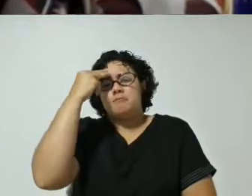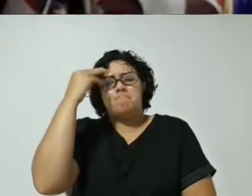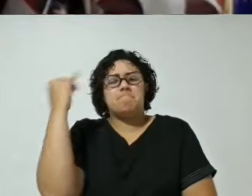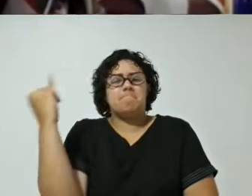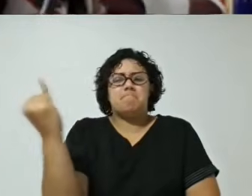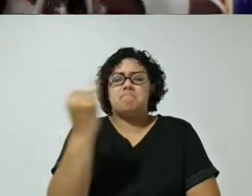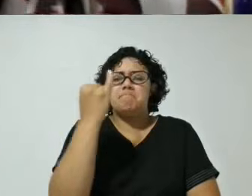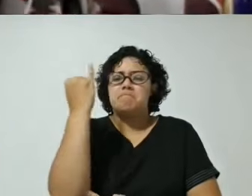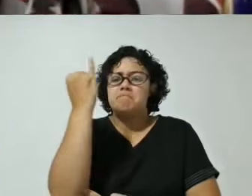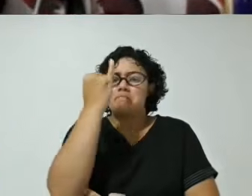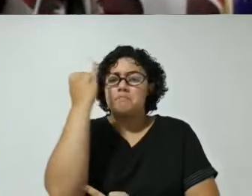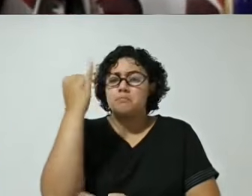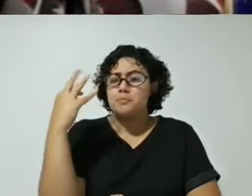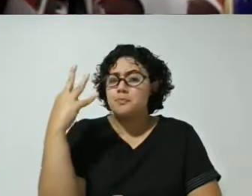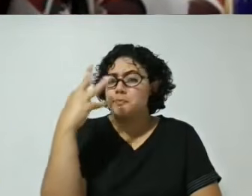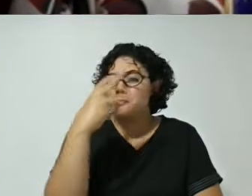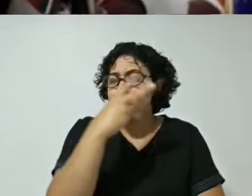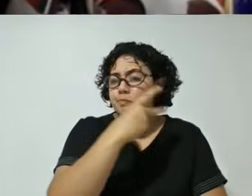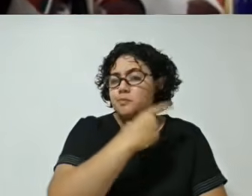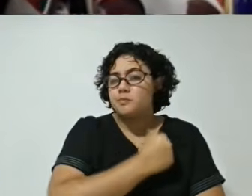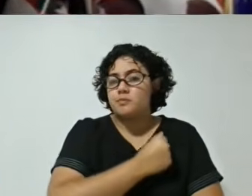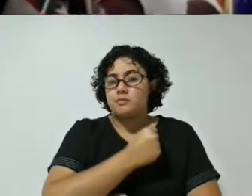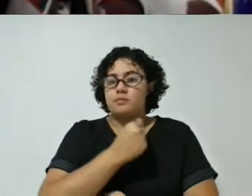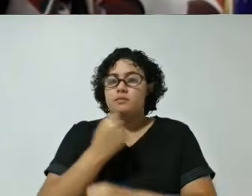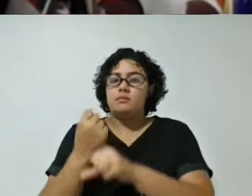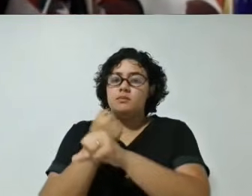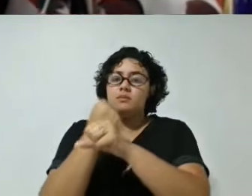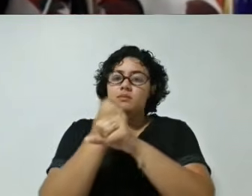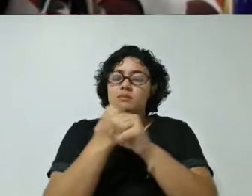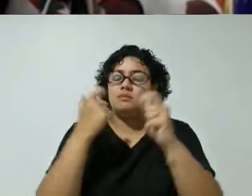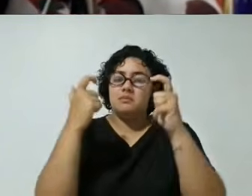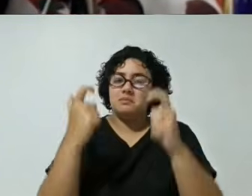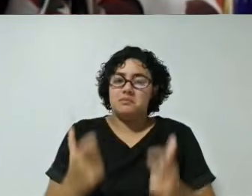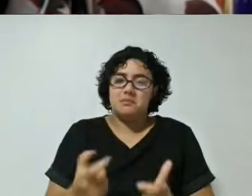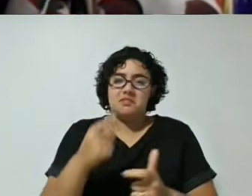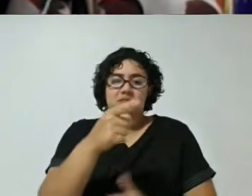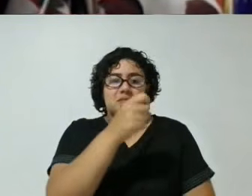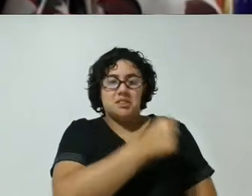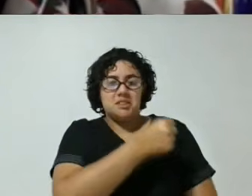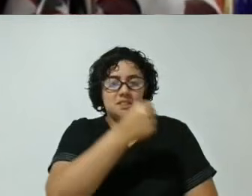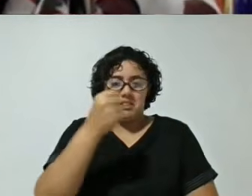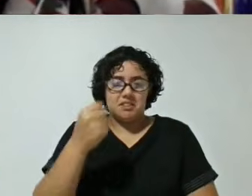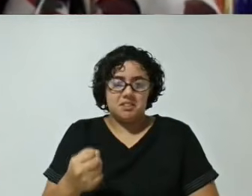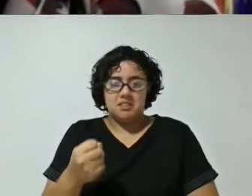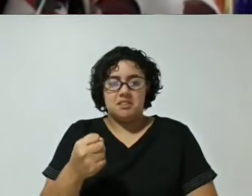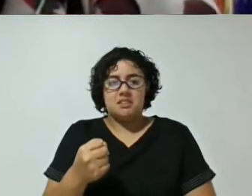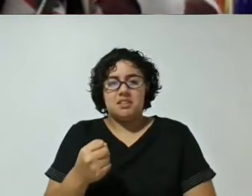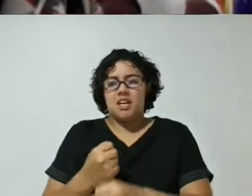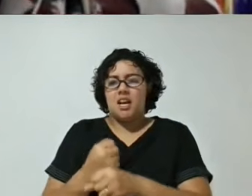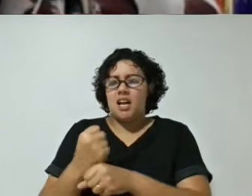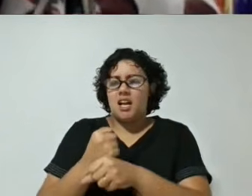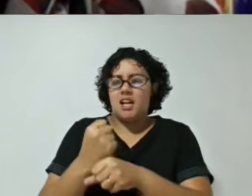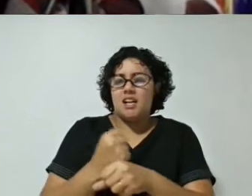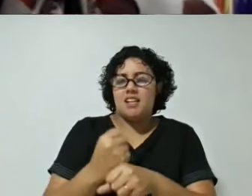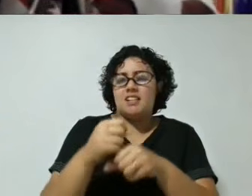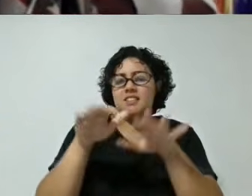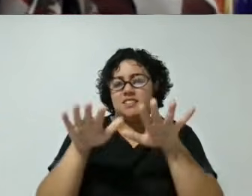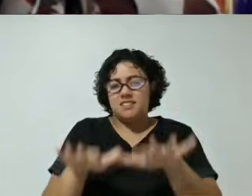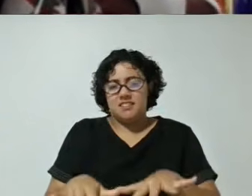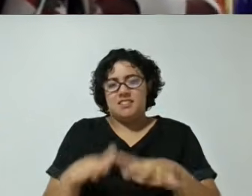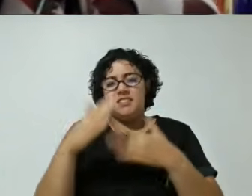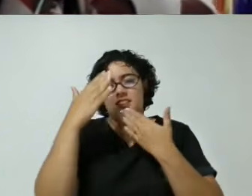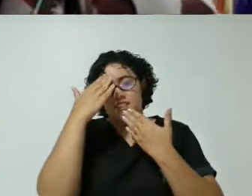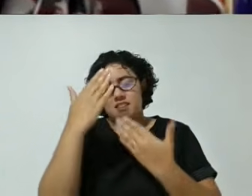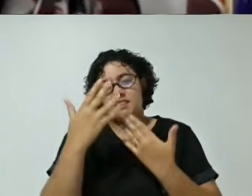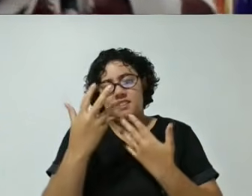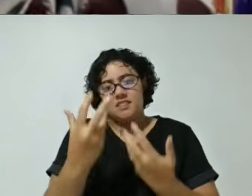tão linda da construção desse espaço no qual você esteve nele por muito tempo. Muito obrigada por ter aceitado